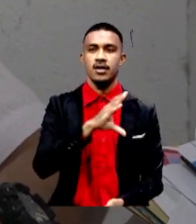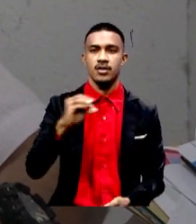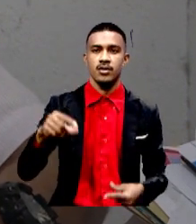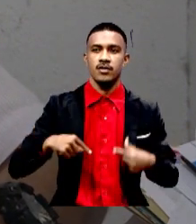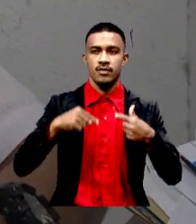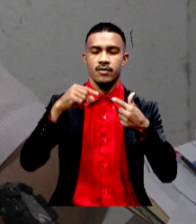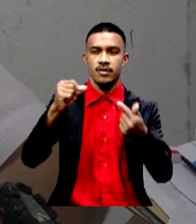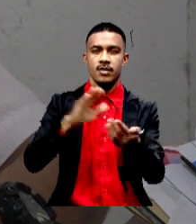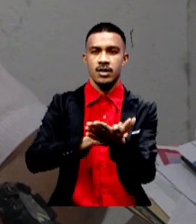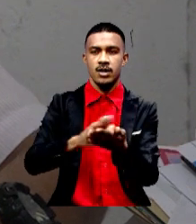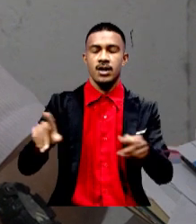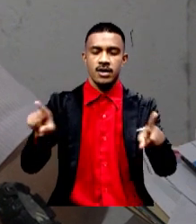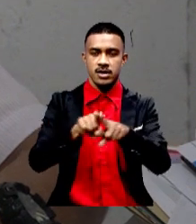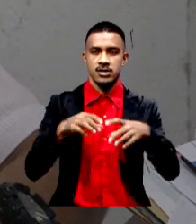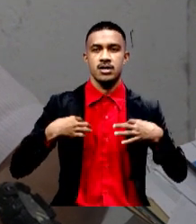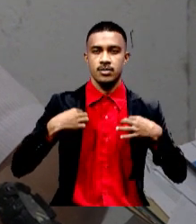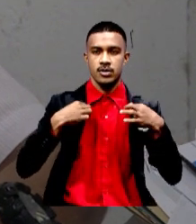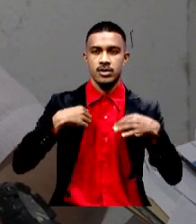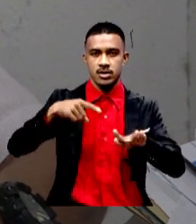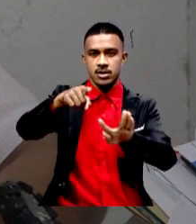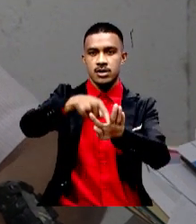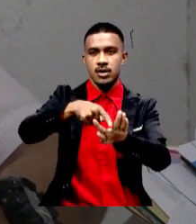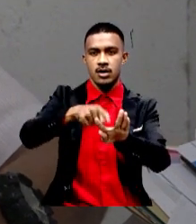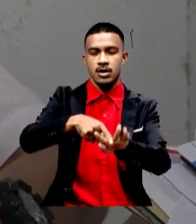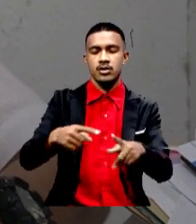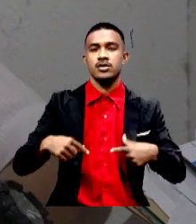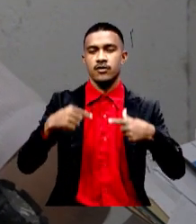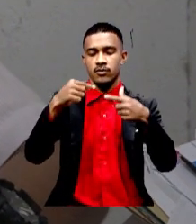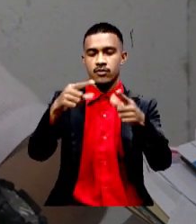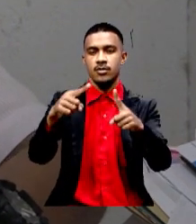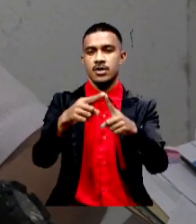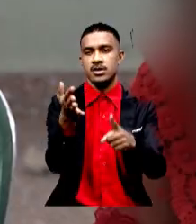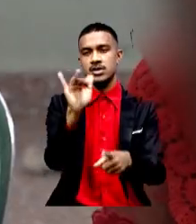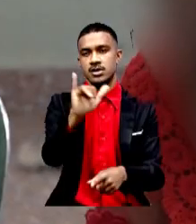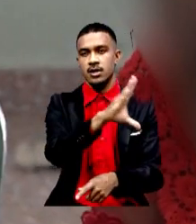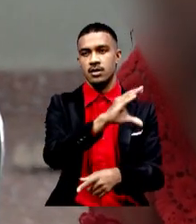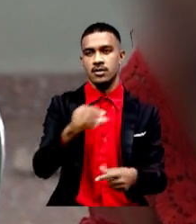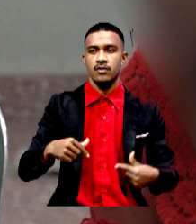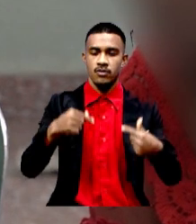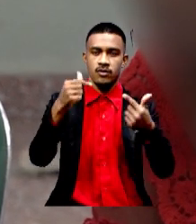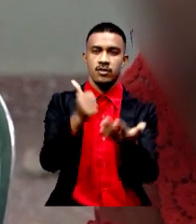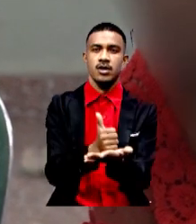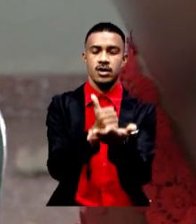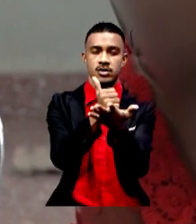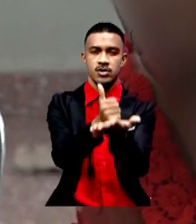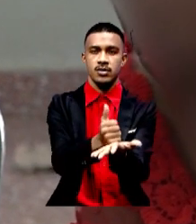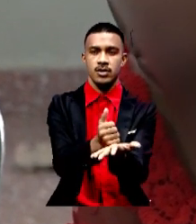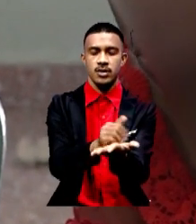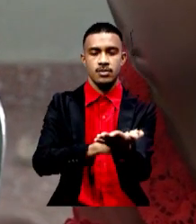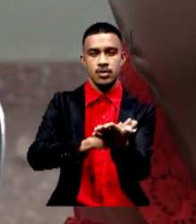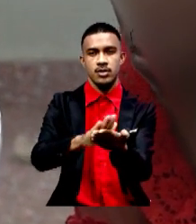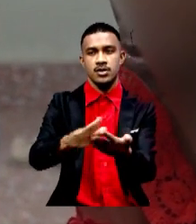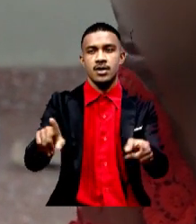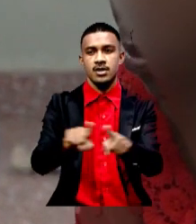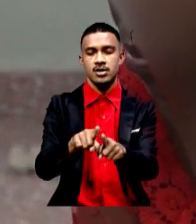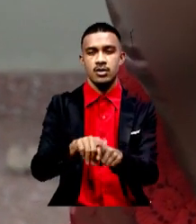hizene, nesan ropa, sinelos, basira. Nomos halo atendimento spesifiku hizene, nesan wensa bele